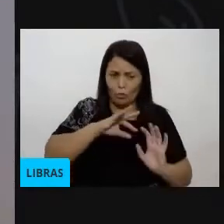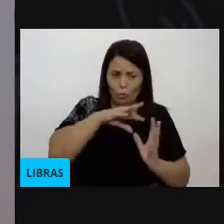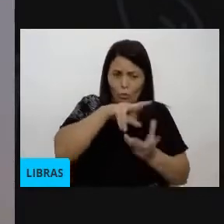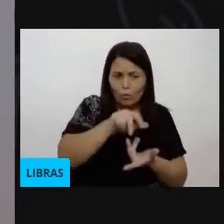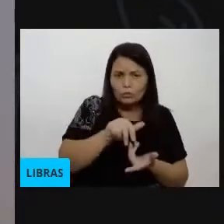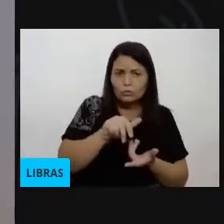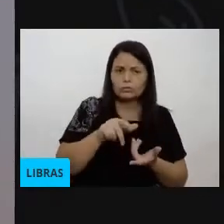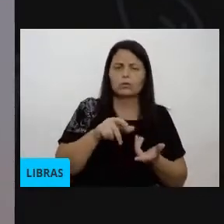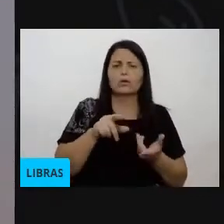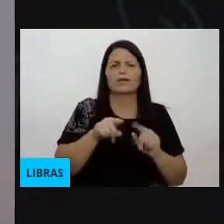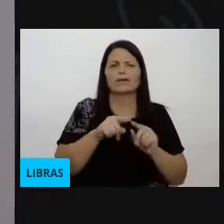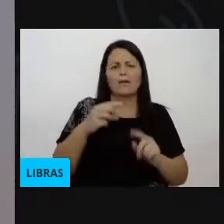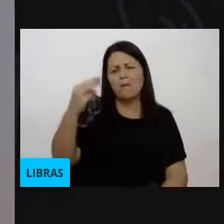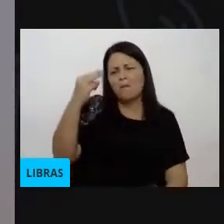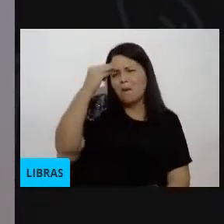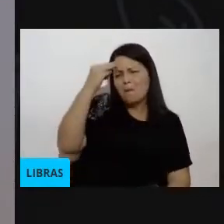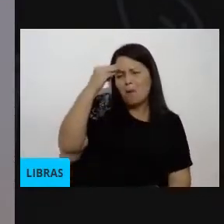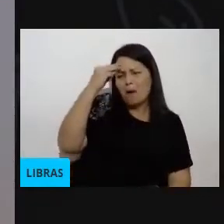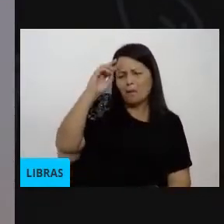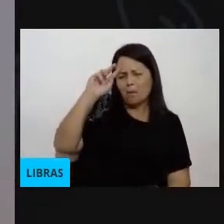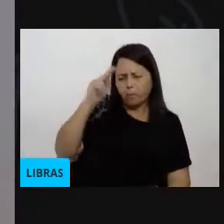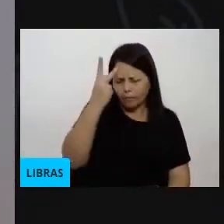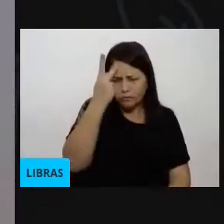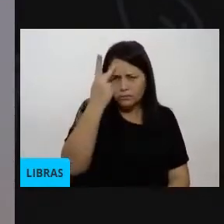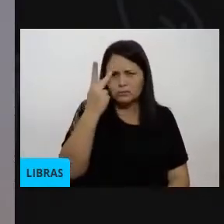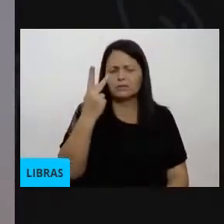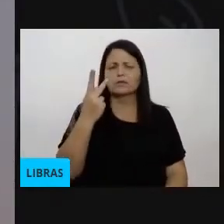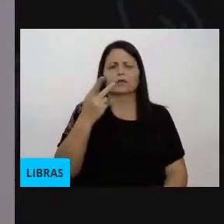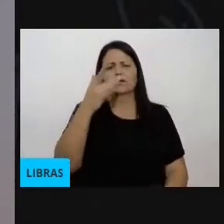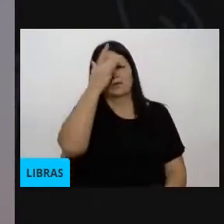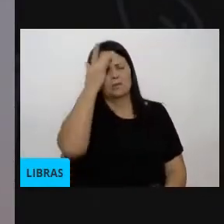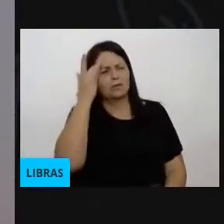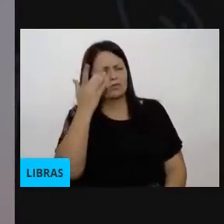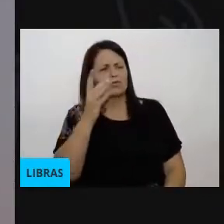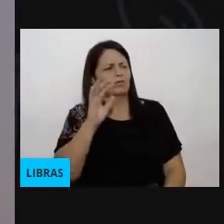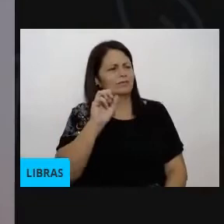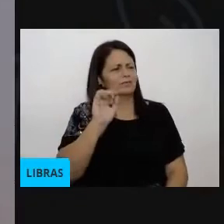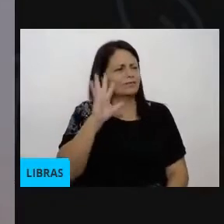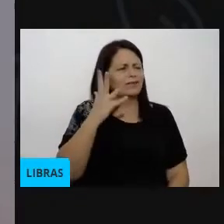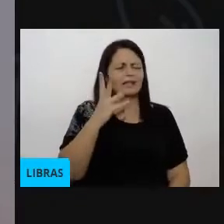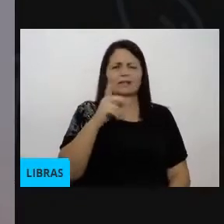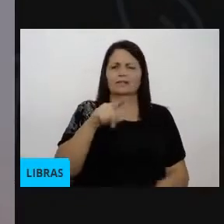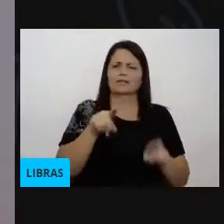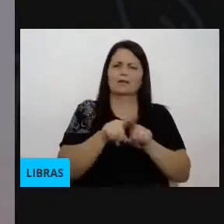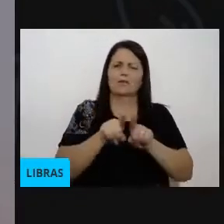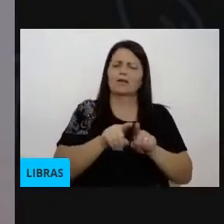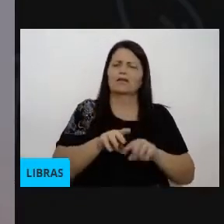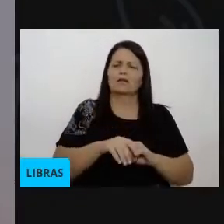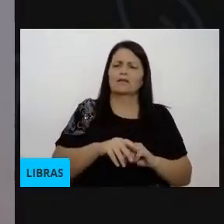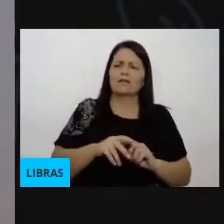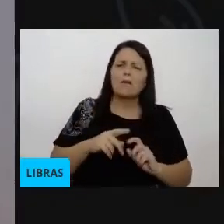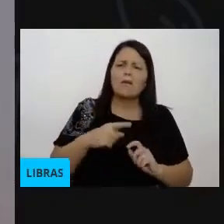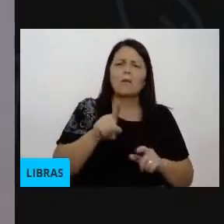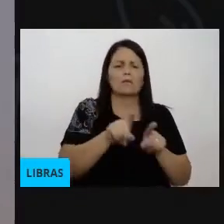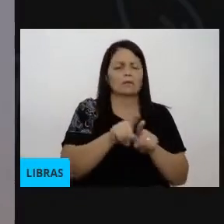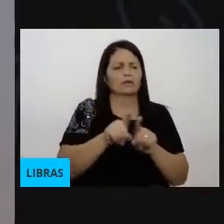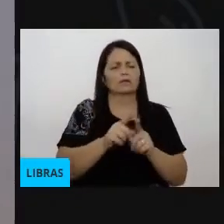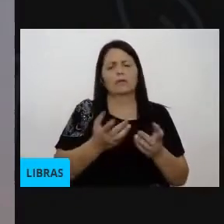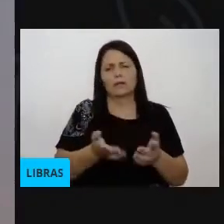Alterações de ordem de memória, que indivíduos que estão tendo acontecem, certamente é uma outra grande